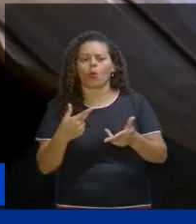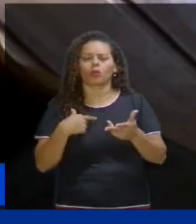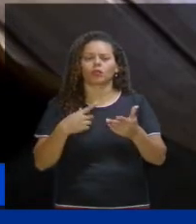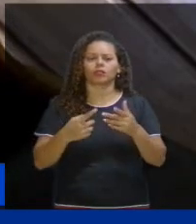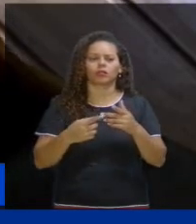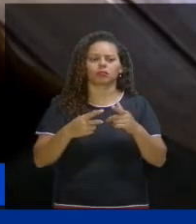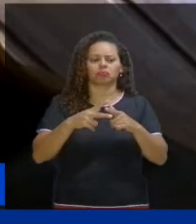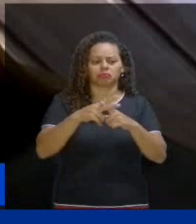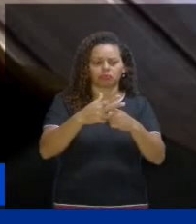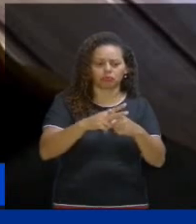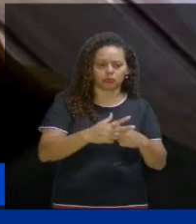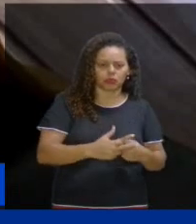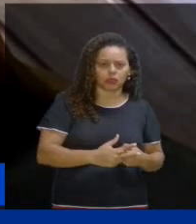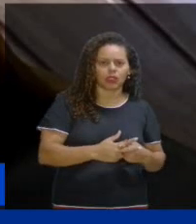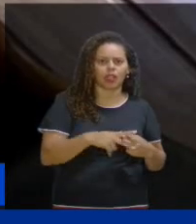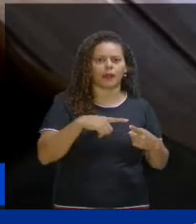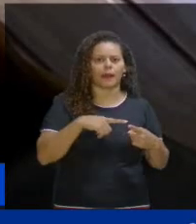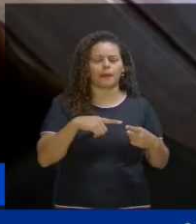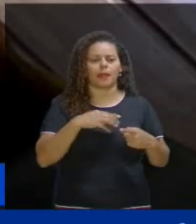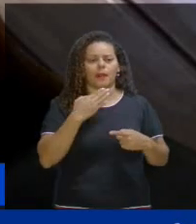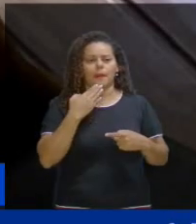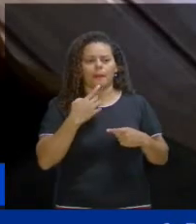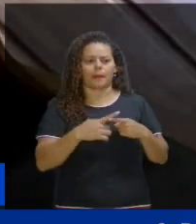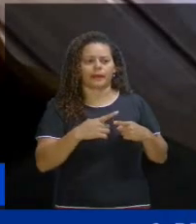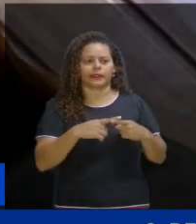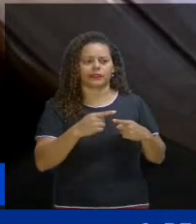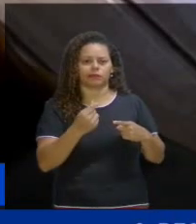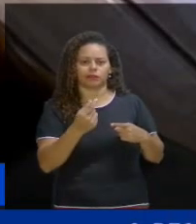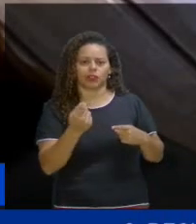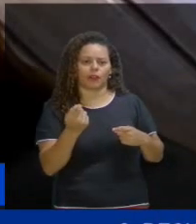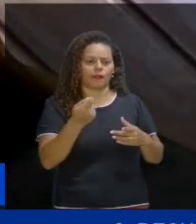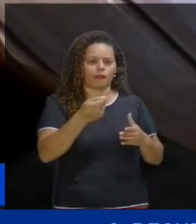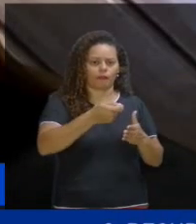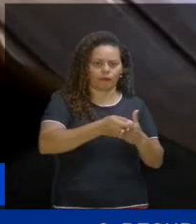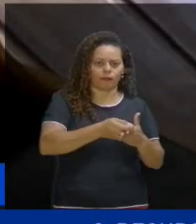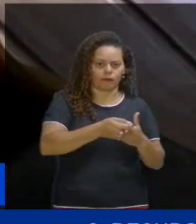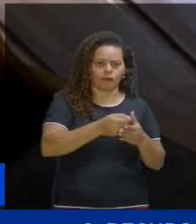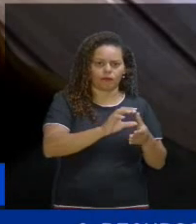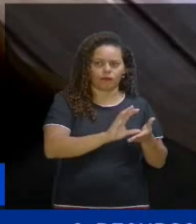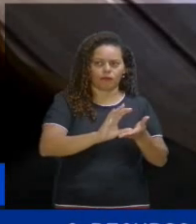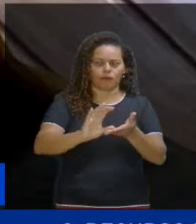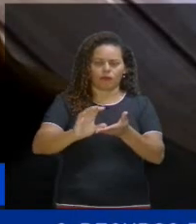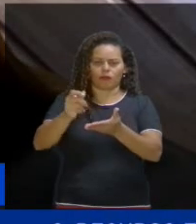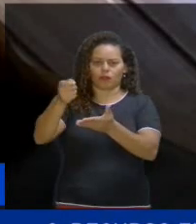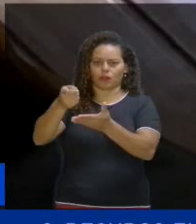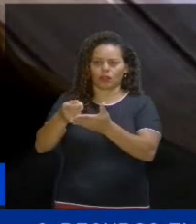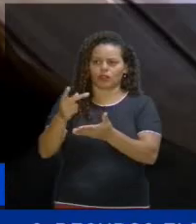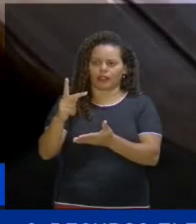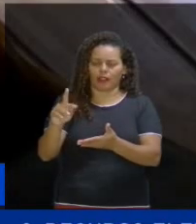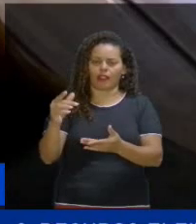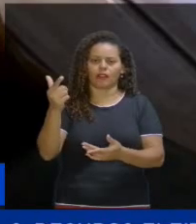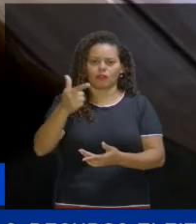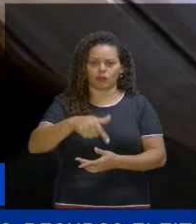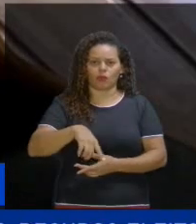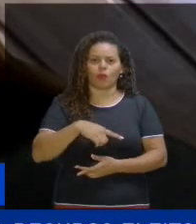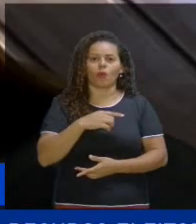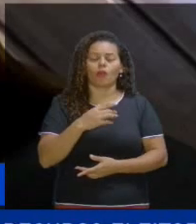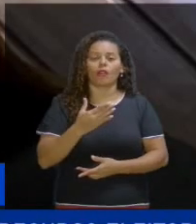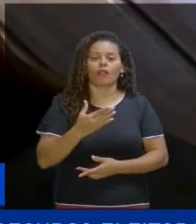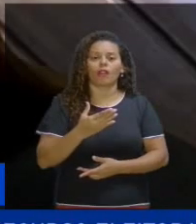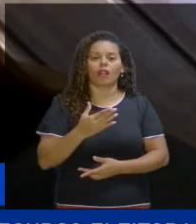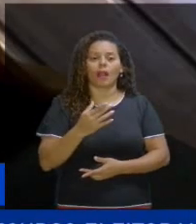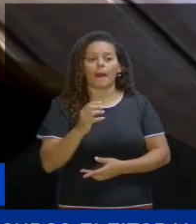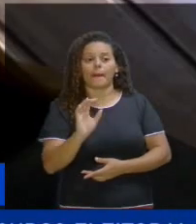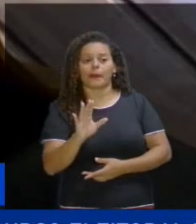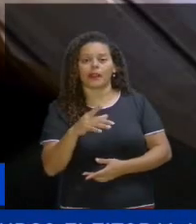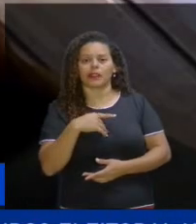de corrigir erro material referente ao valor, que deve ser devolvido ao erário pelo recorrente, motivo pelo qual a sanção pecuniária combinada